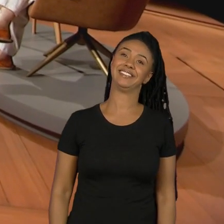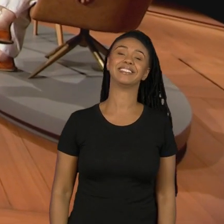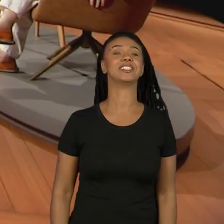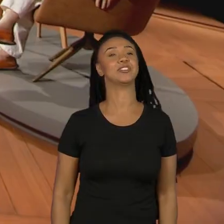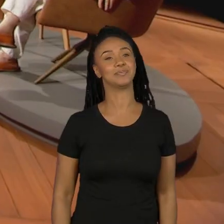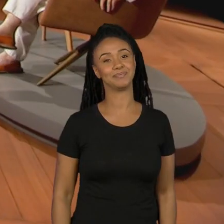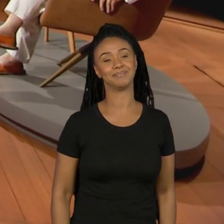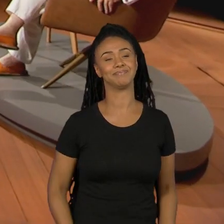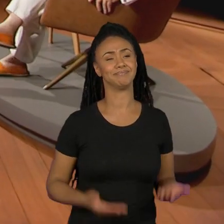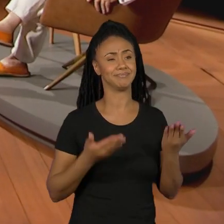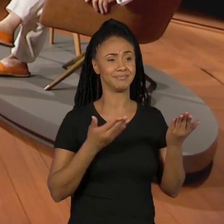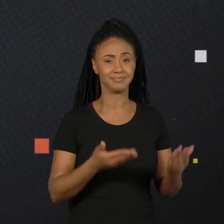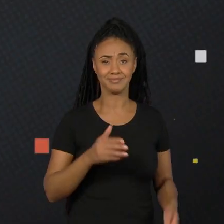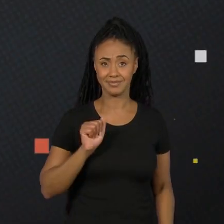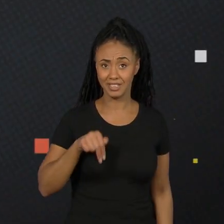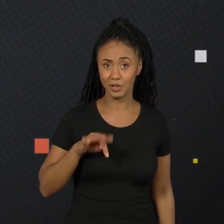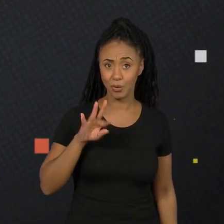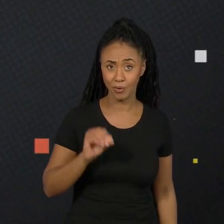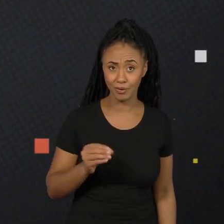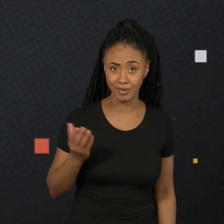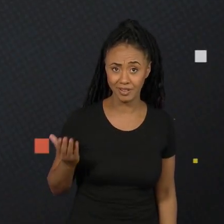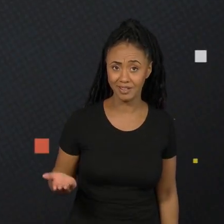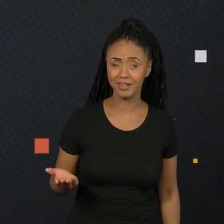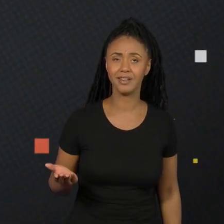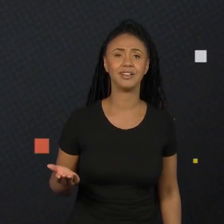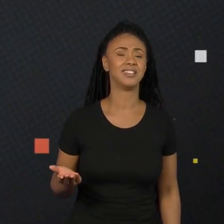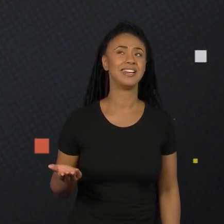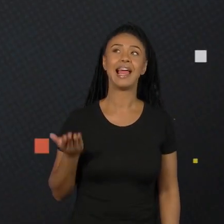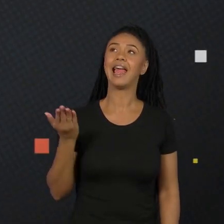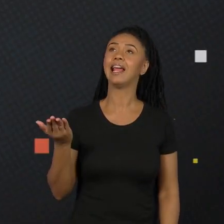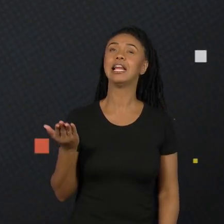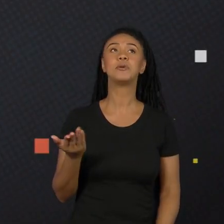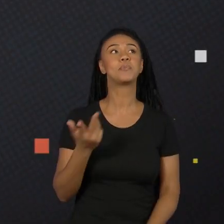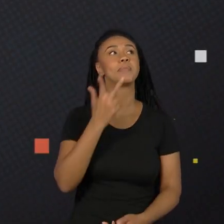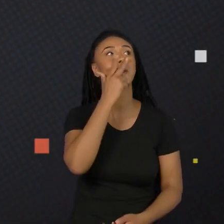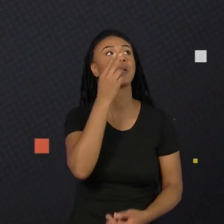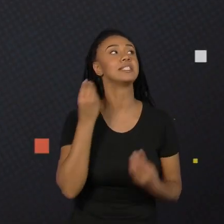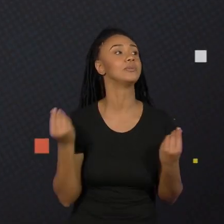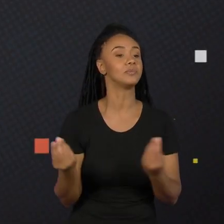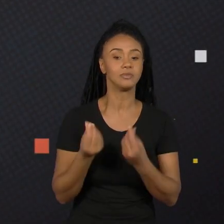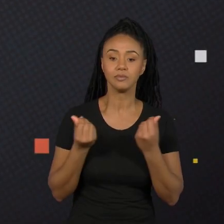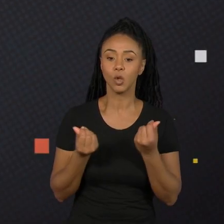Antônio Petkov é um alquimista.